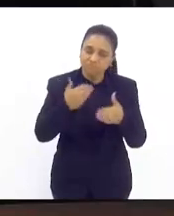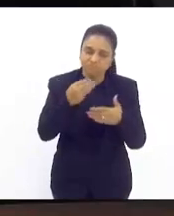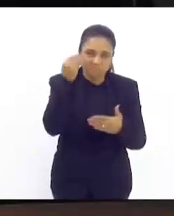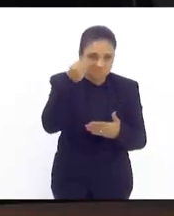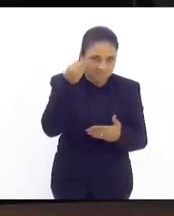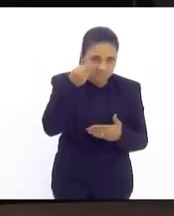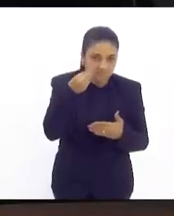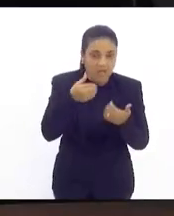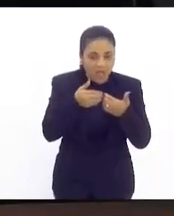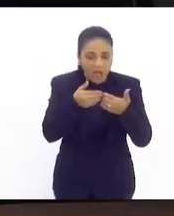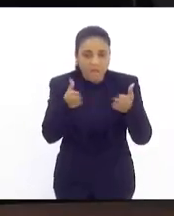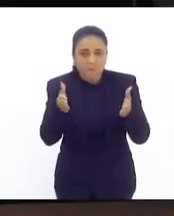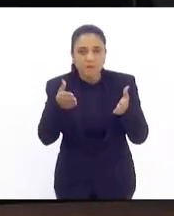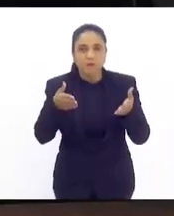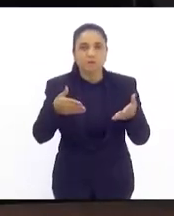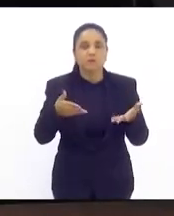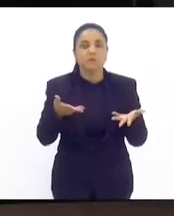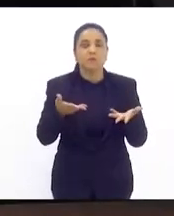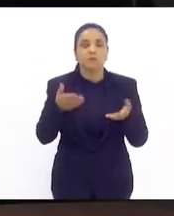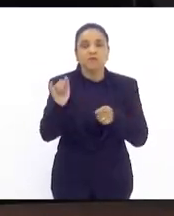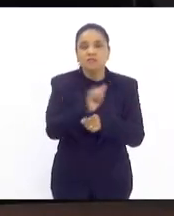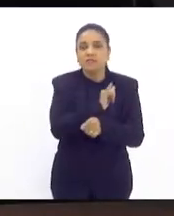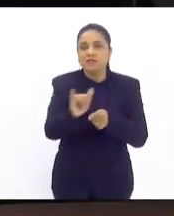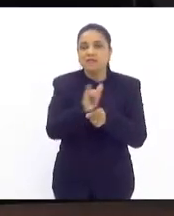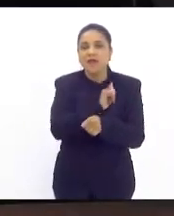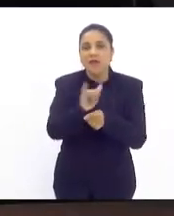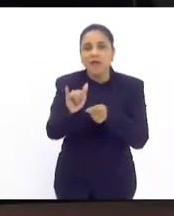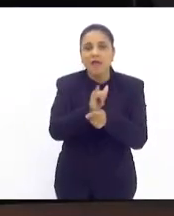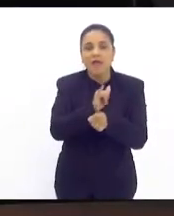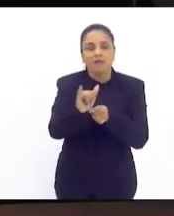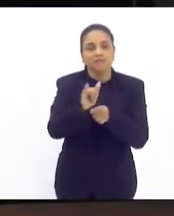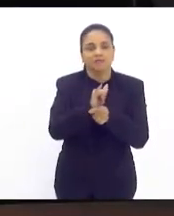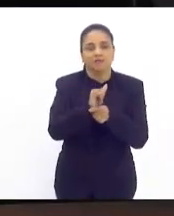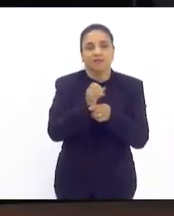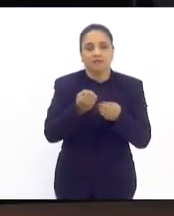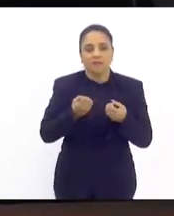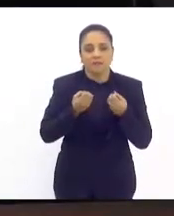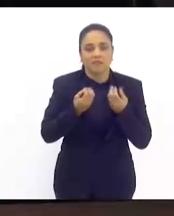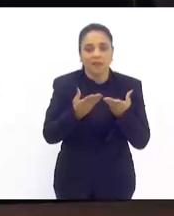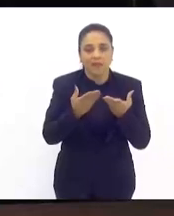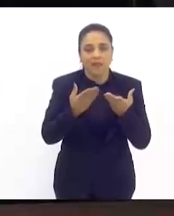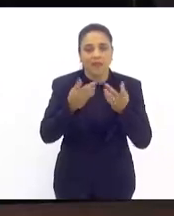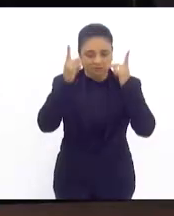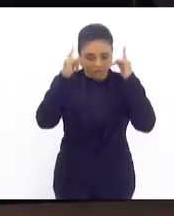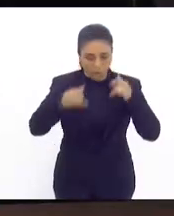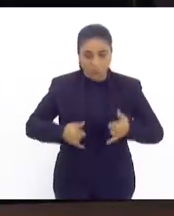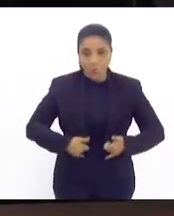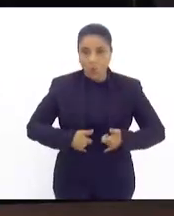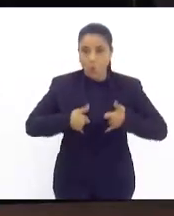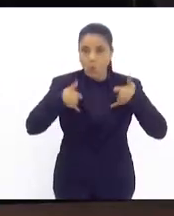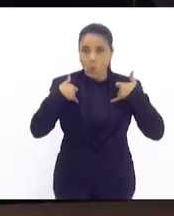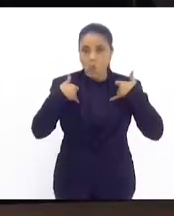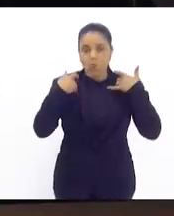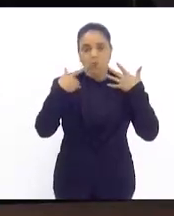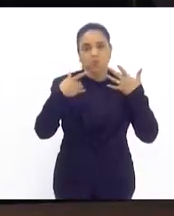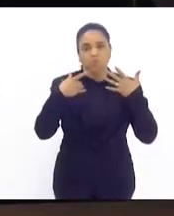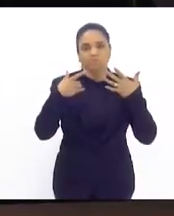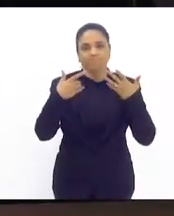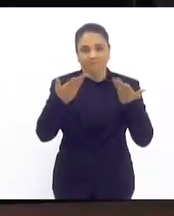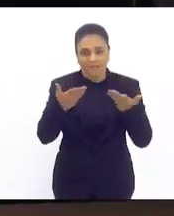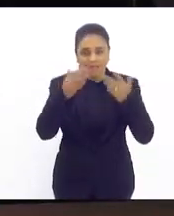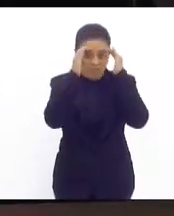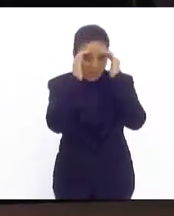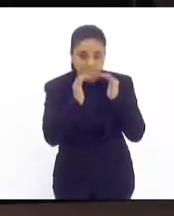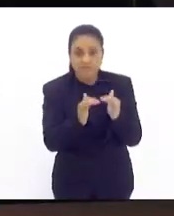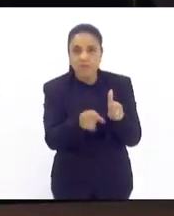possibilidades para que a gente consiga de fato dar dignidade volta a dizer a dignidade humana é quem